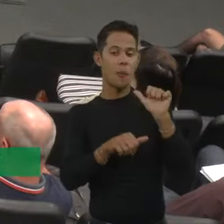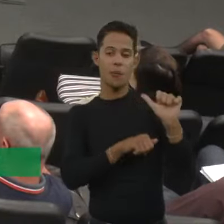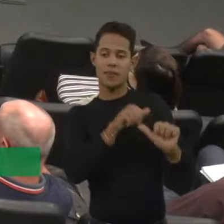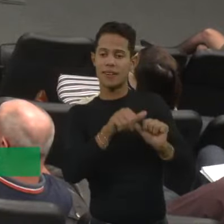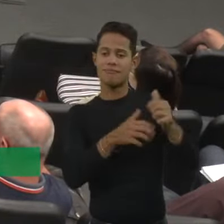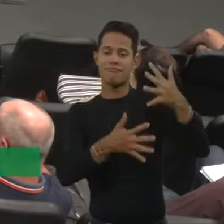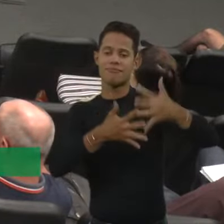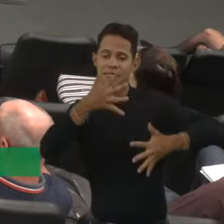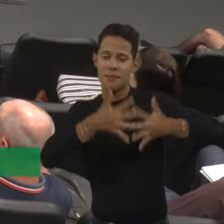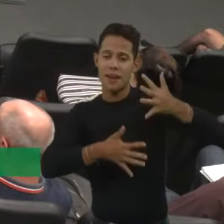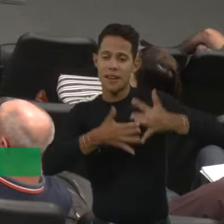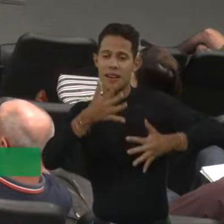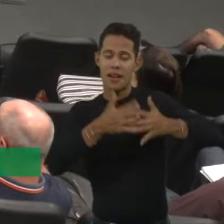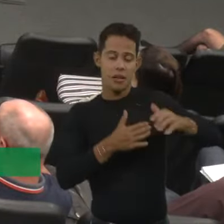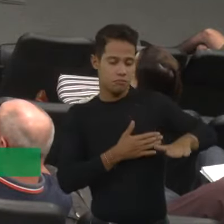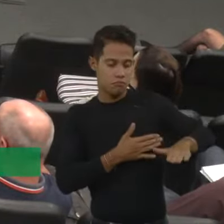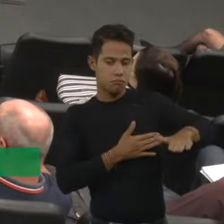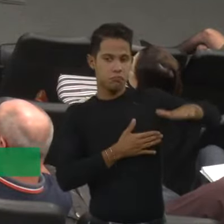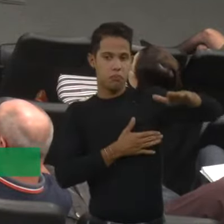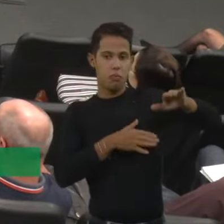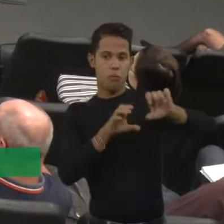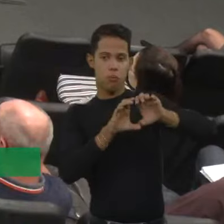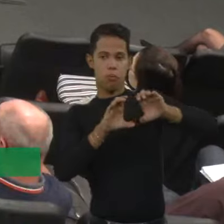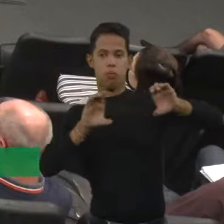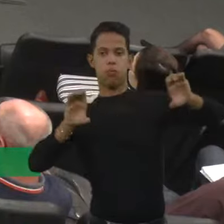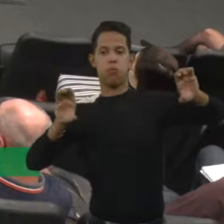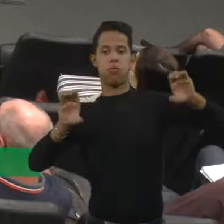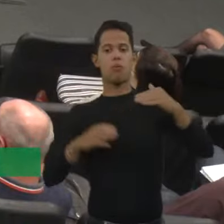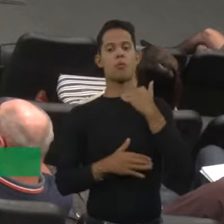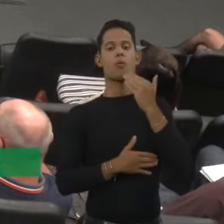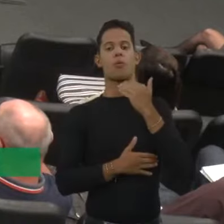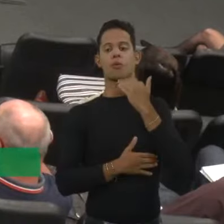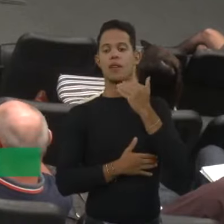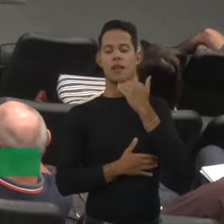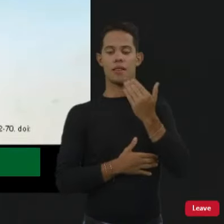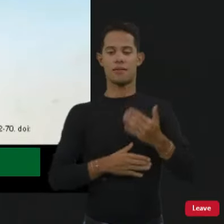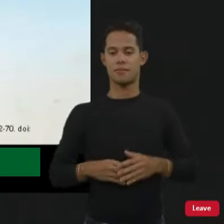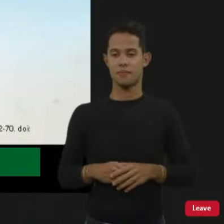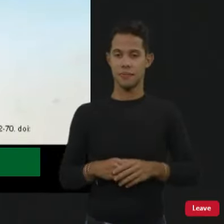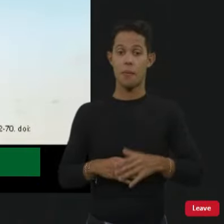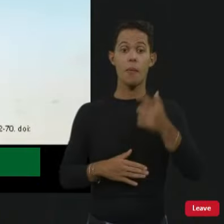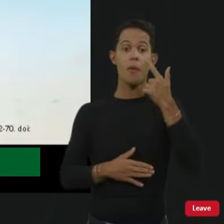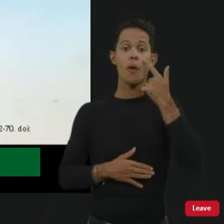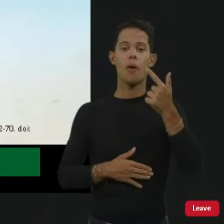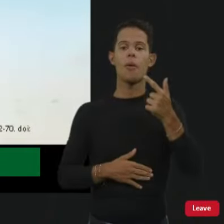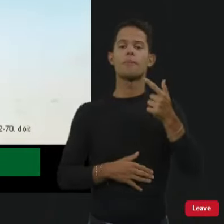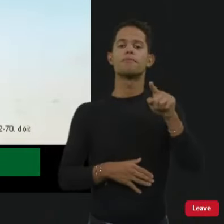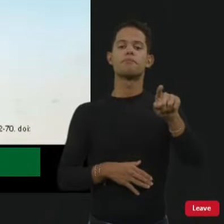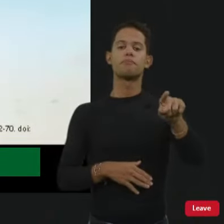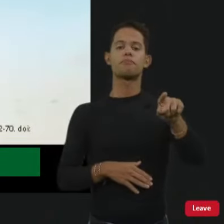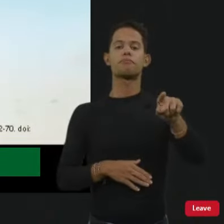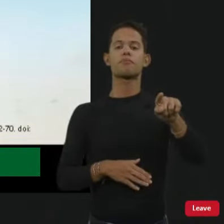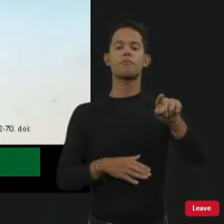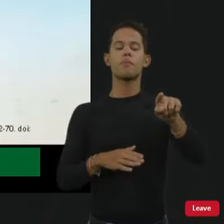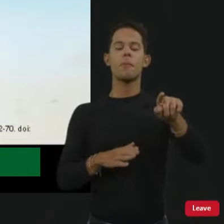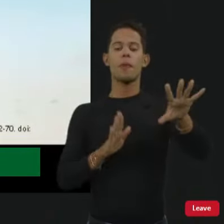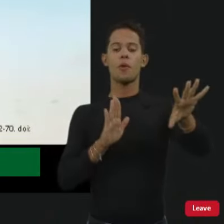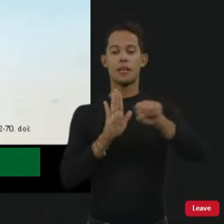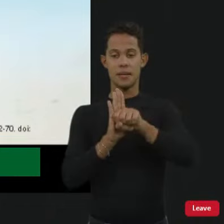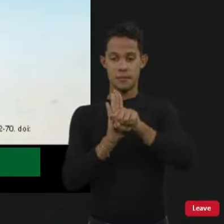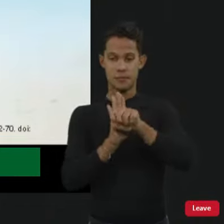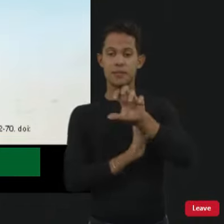adequadamente e as extremidades elas ficam mais alargadas. Esse é o receptor, né? Então, quando